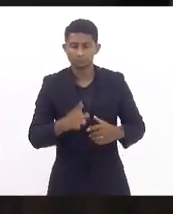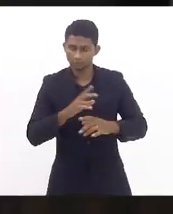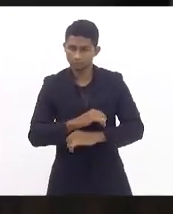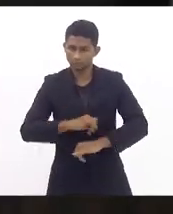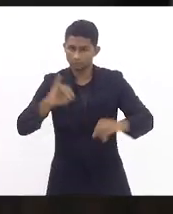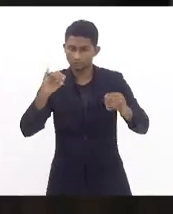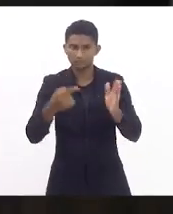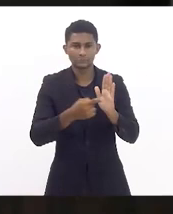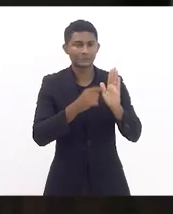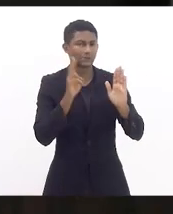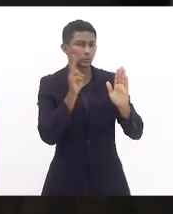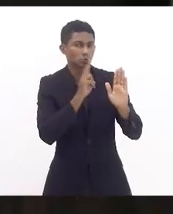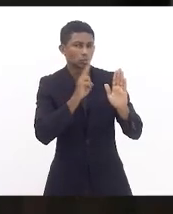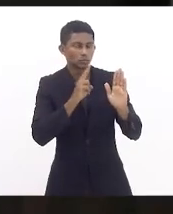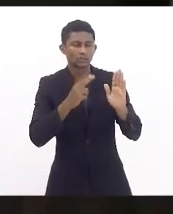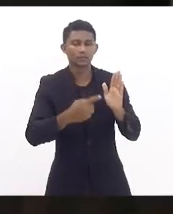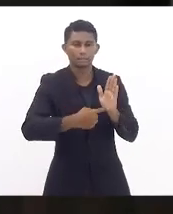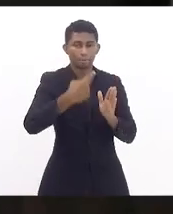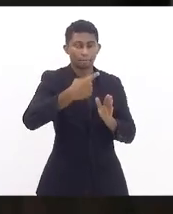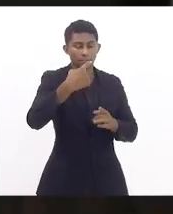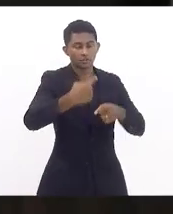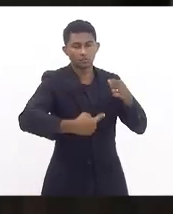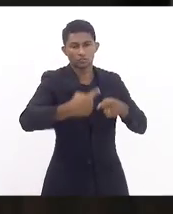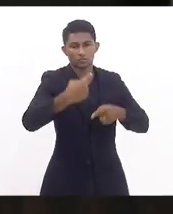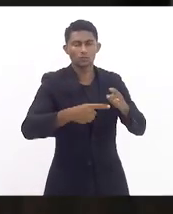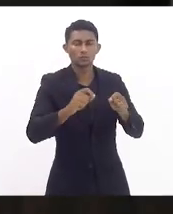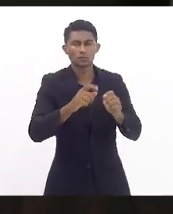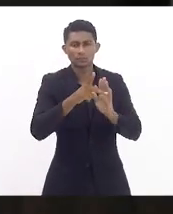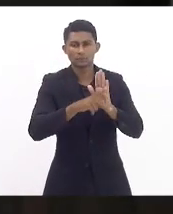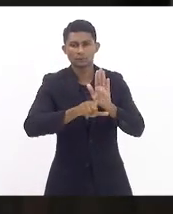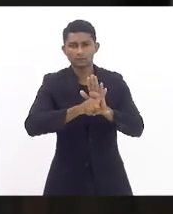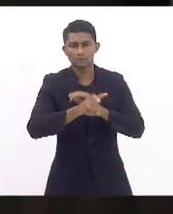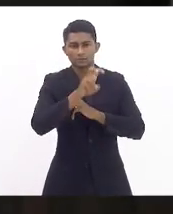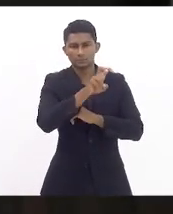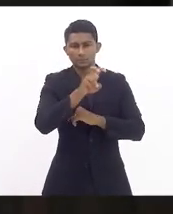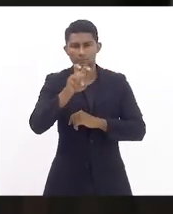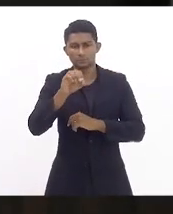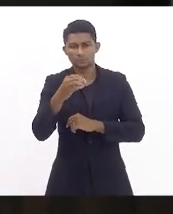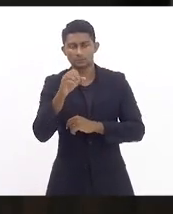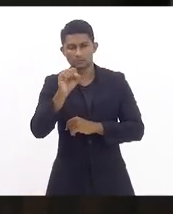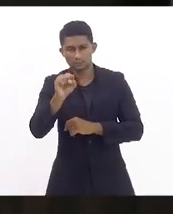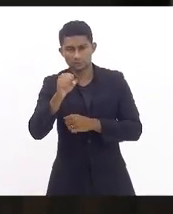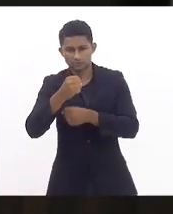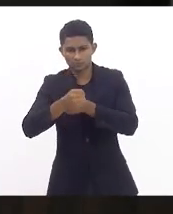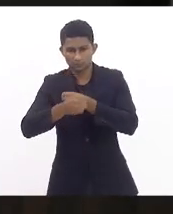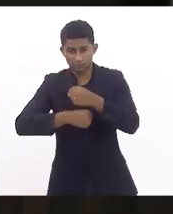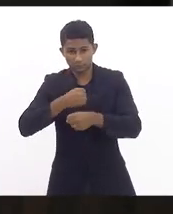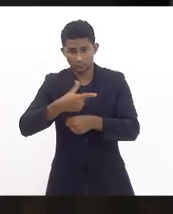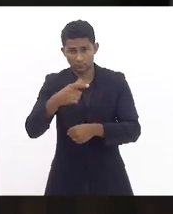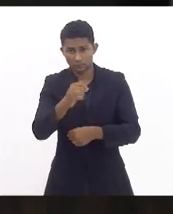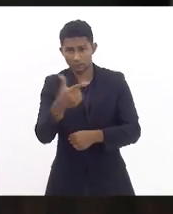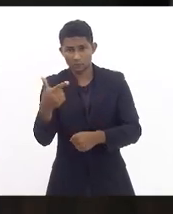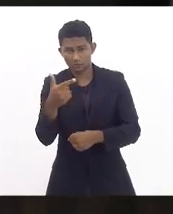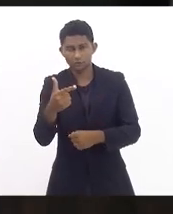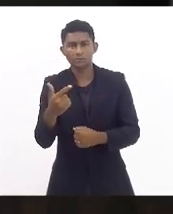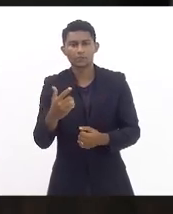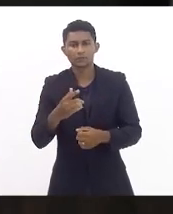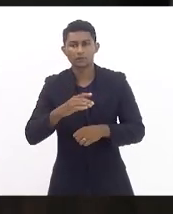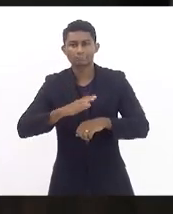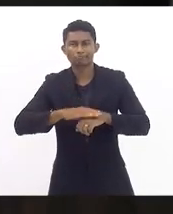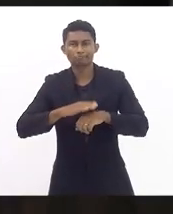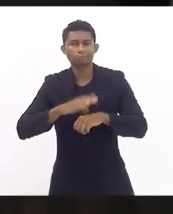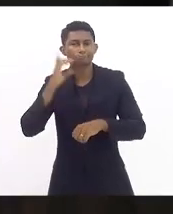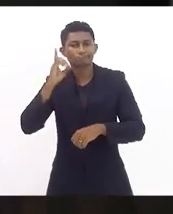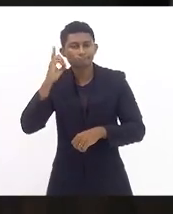Anuncio, em regime de urgência, em discussão única, projeto de lei número 5508, de 22, de autoria dos deputados Luiz Paulo, André Siciliano